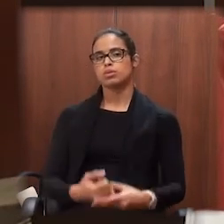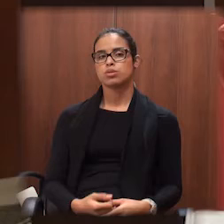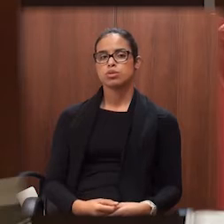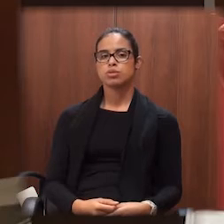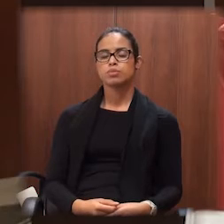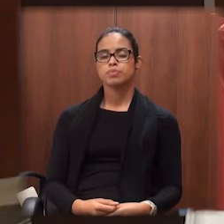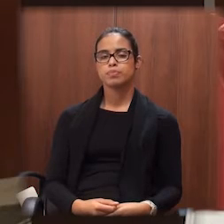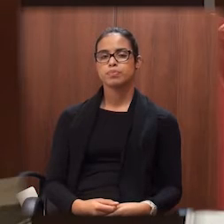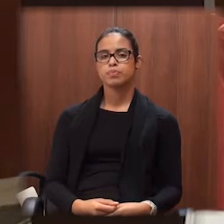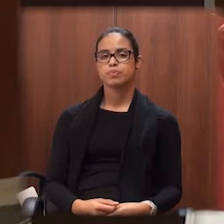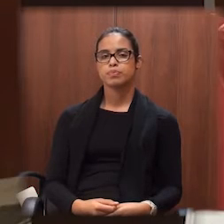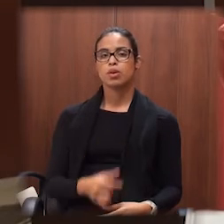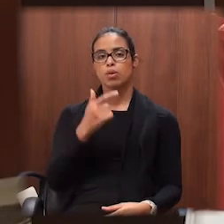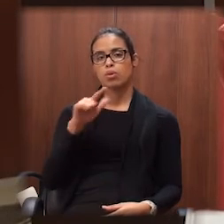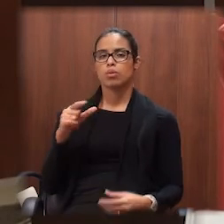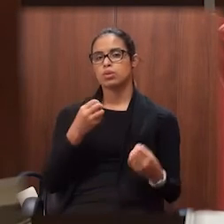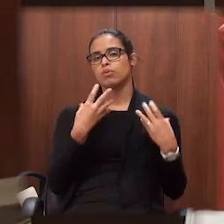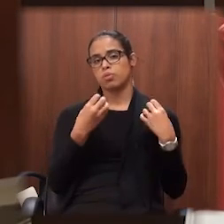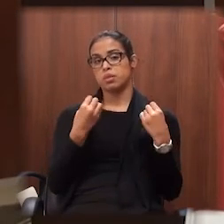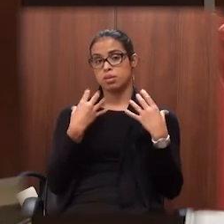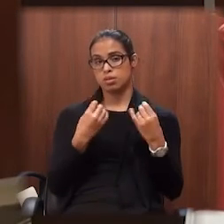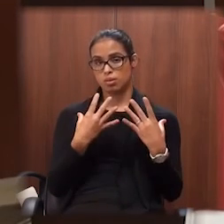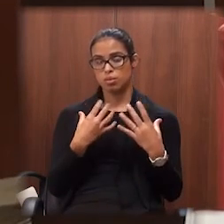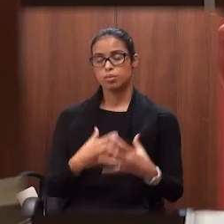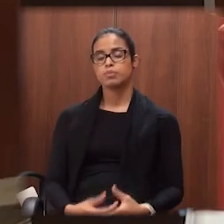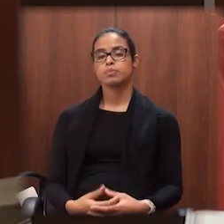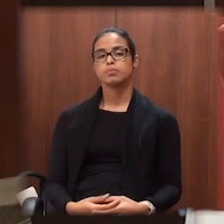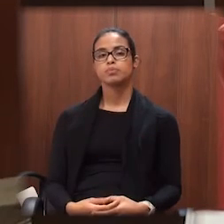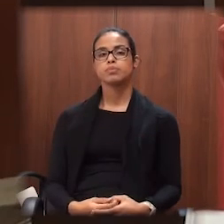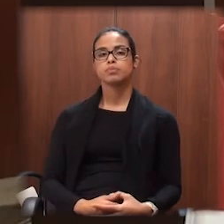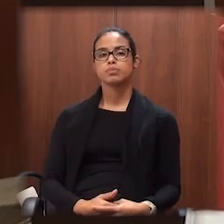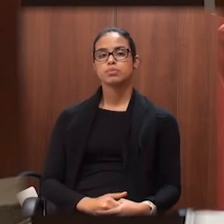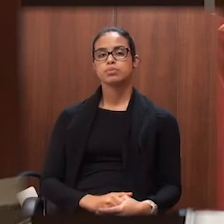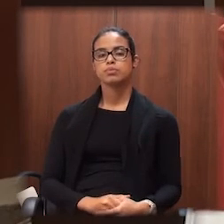Um dado que recebeu